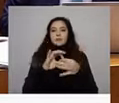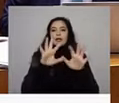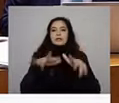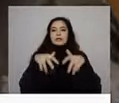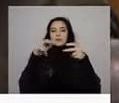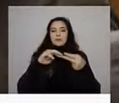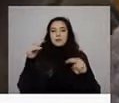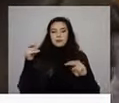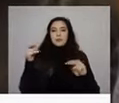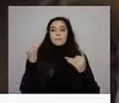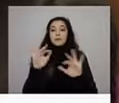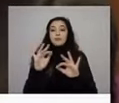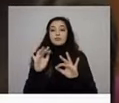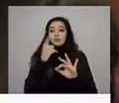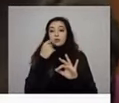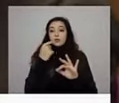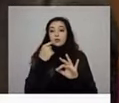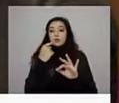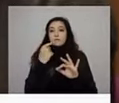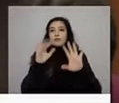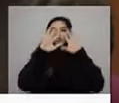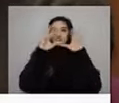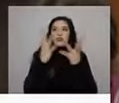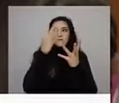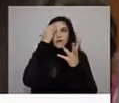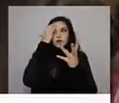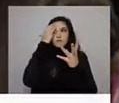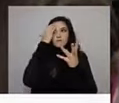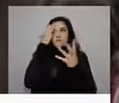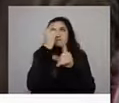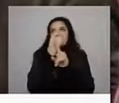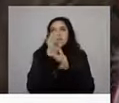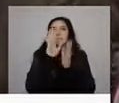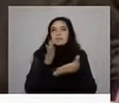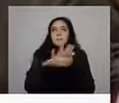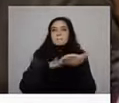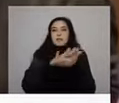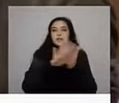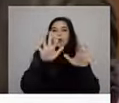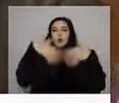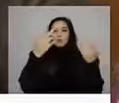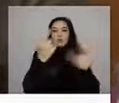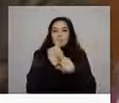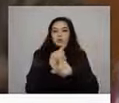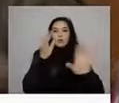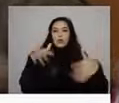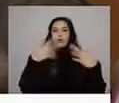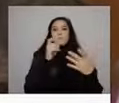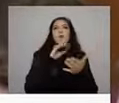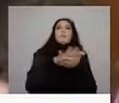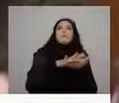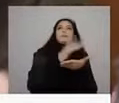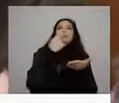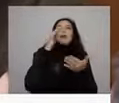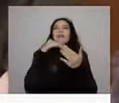por definição, uma estimativa, mesmo que grosseira, tem de se basear em alguma coisa. Não pode ser, quer dizer, pode não se basear, mas aí seria uma estimativa mal